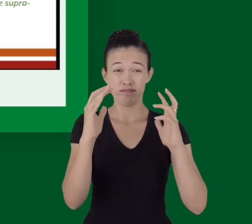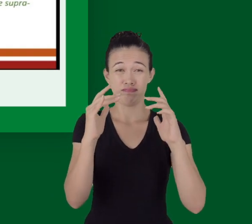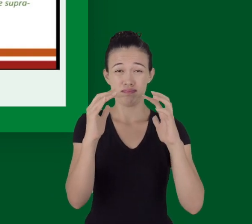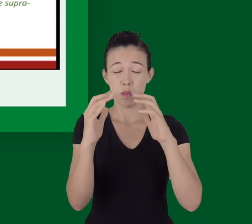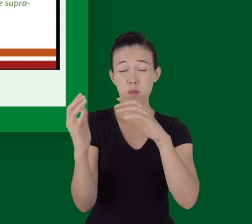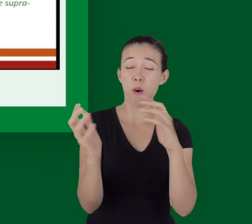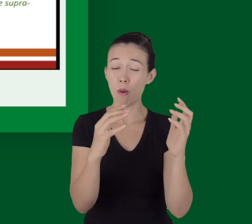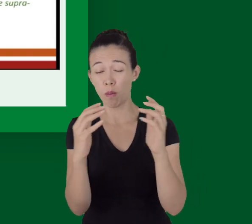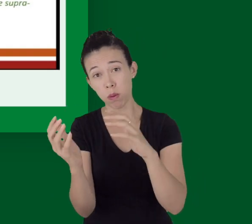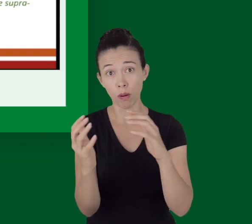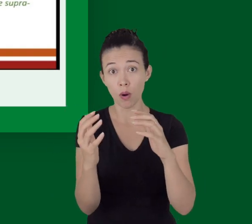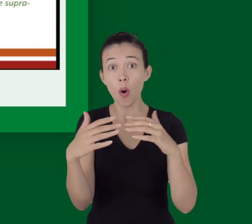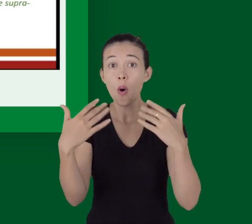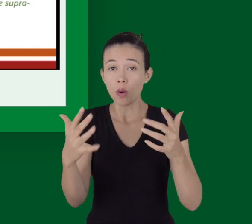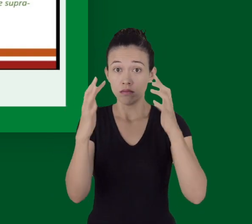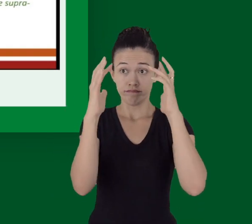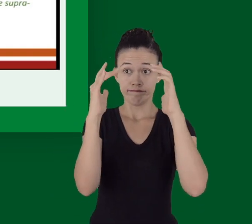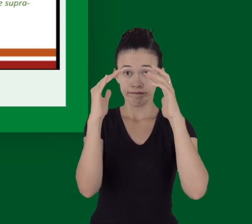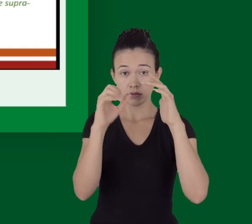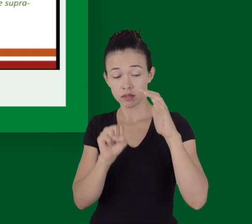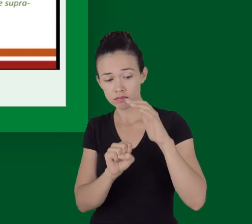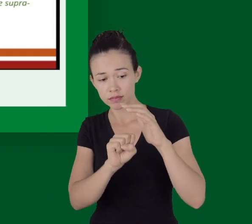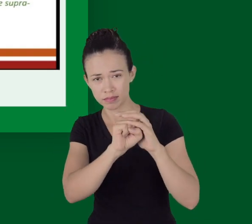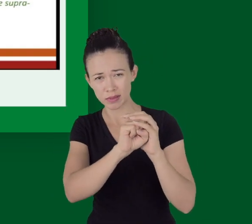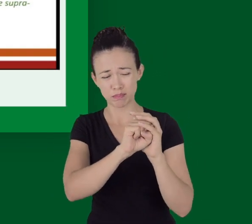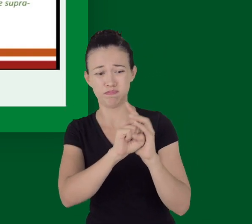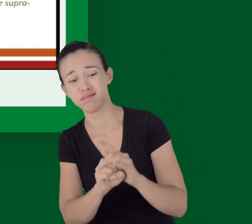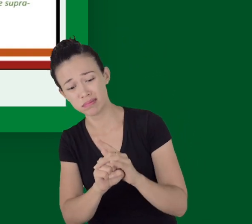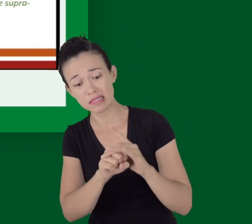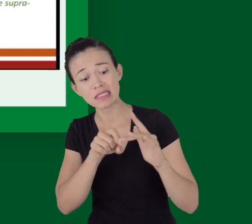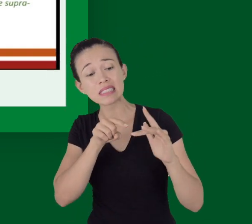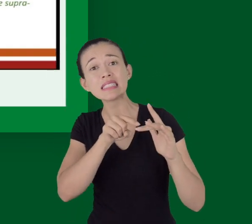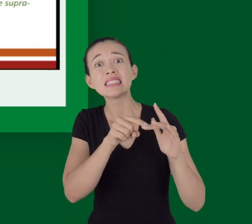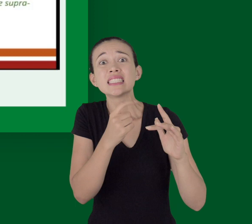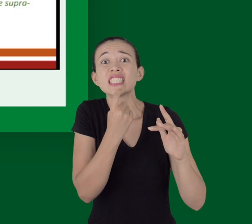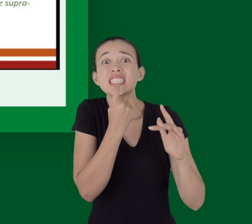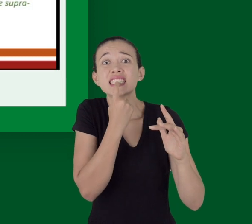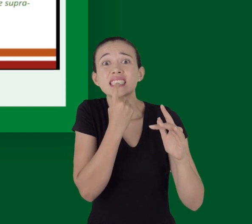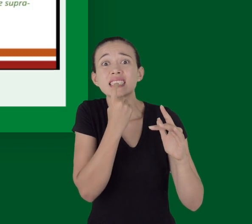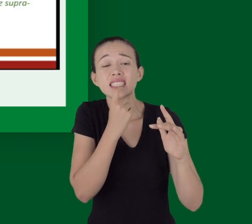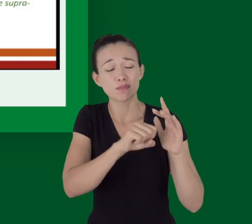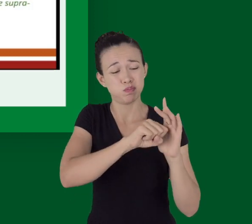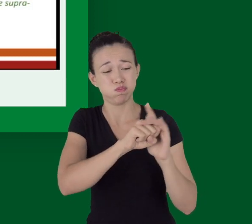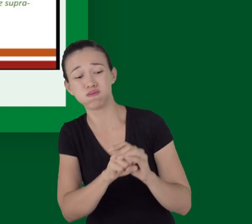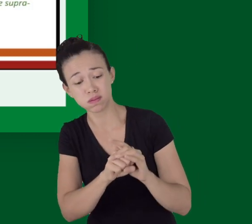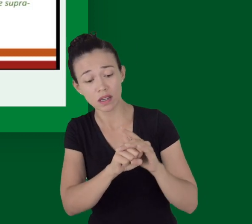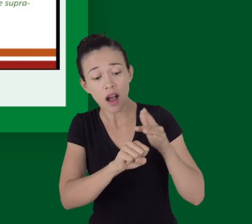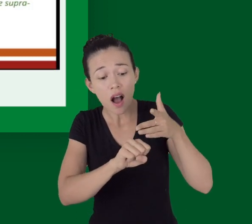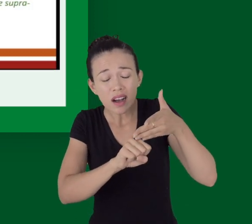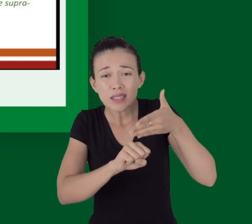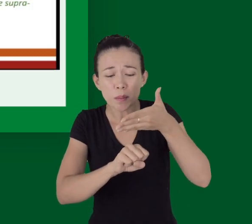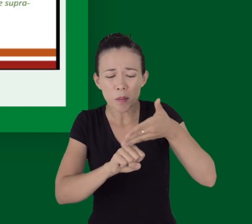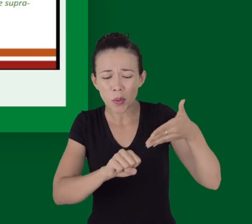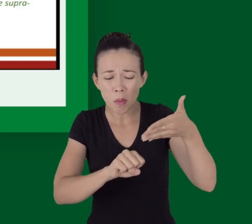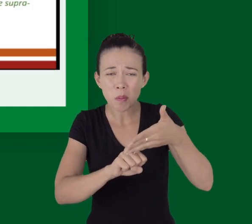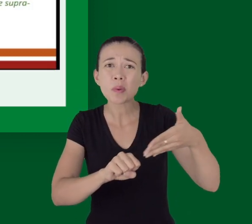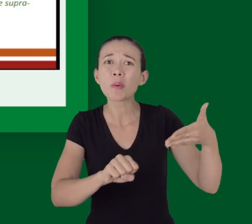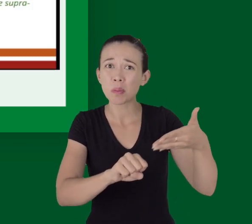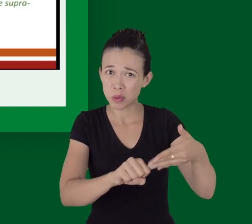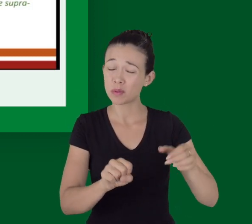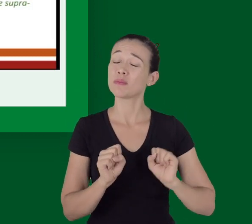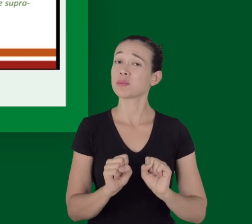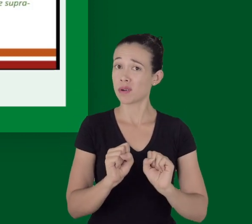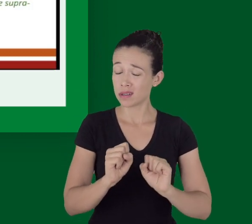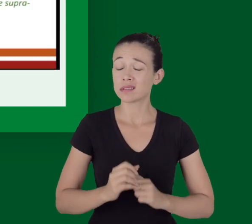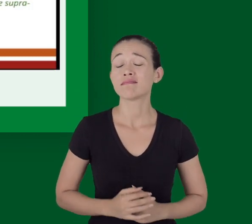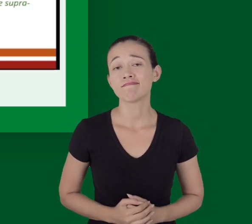Lesões puntiformes, a gente pode ter esses eventos, seja o cérebro chacoalhando ou o cérebro se contundindo, tá? Dentro